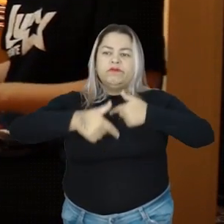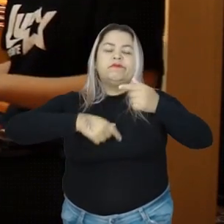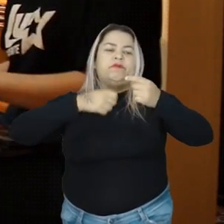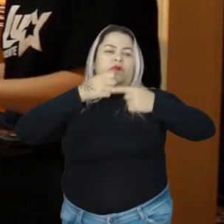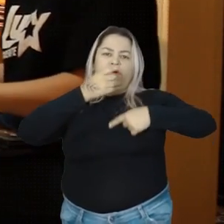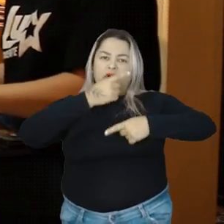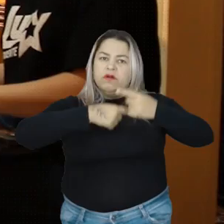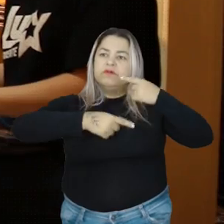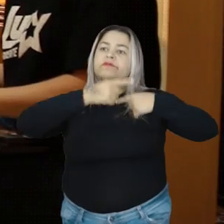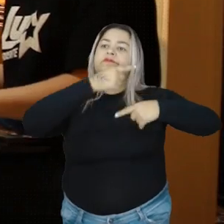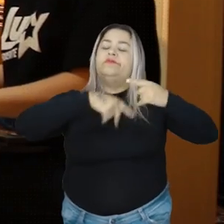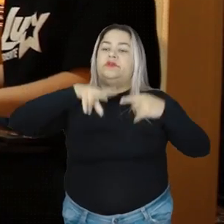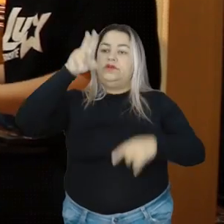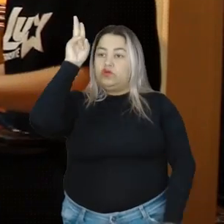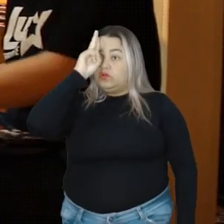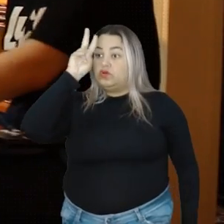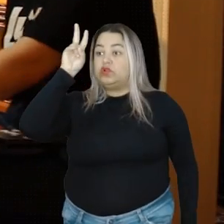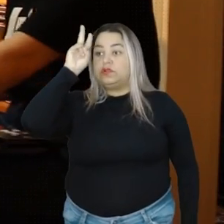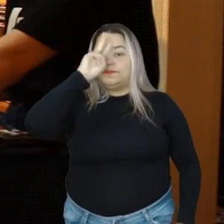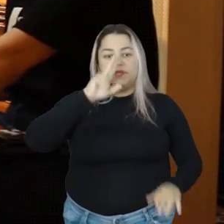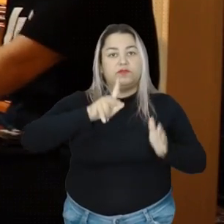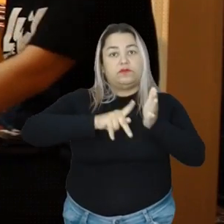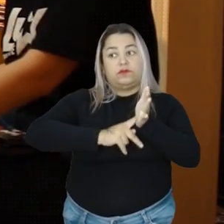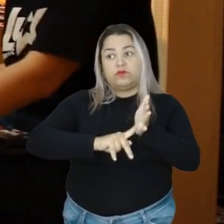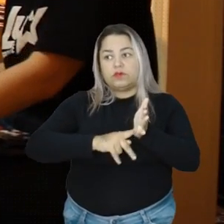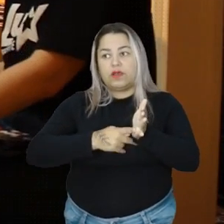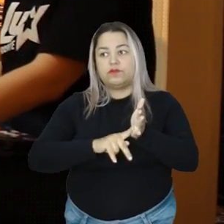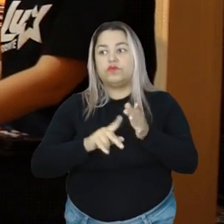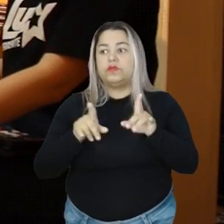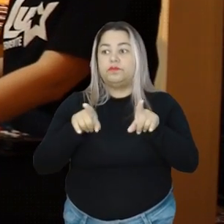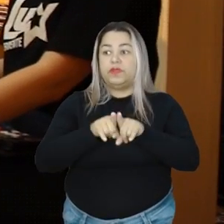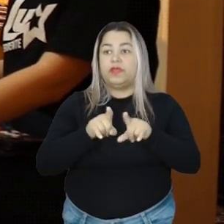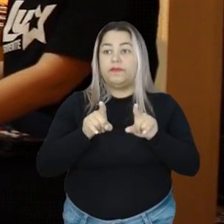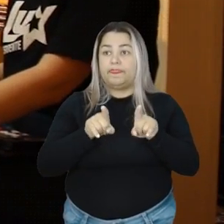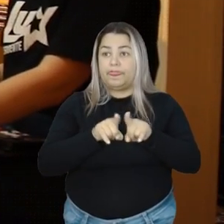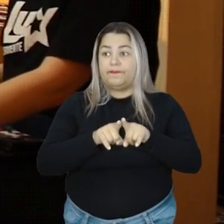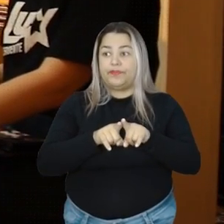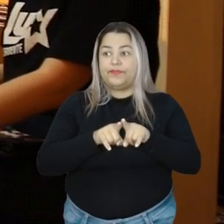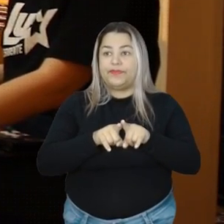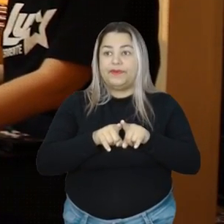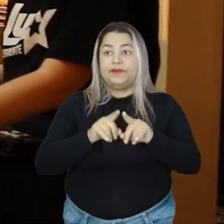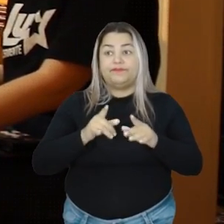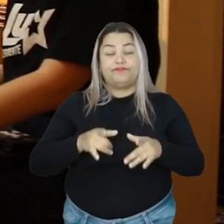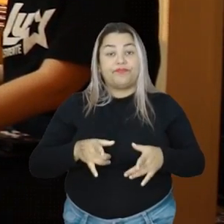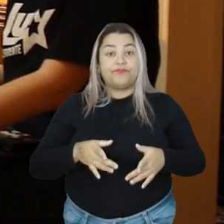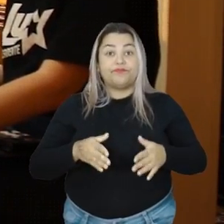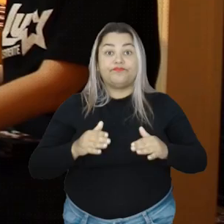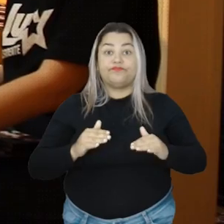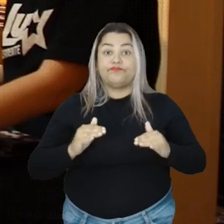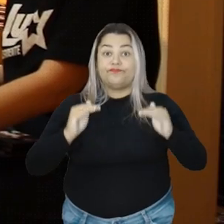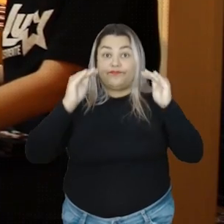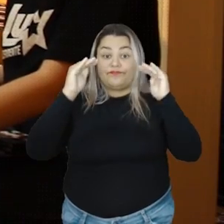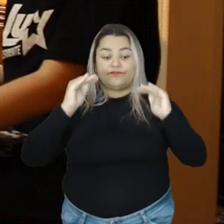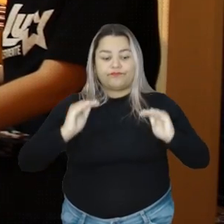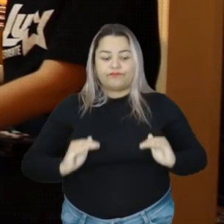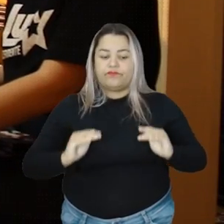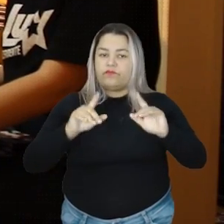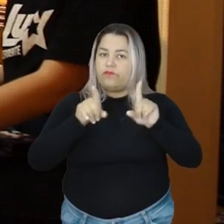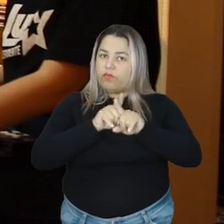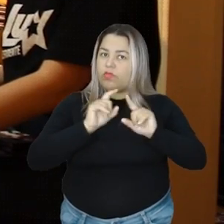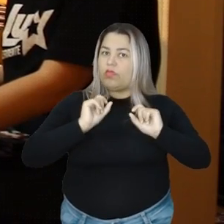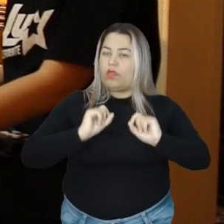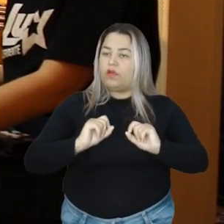construção histórica, né? O sindicato não surgiu de cima para baixo, né? Claro. Eram primeiro